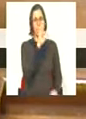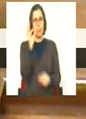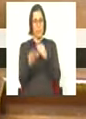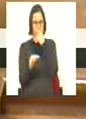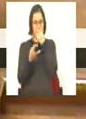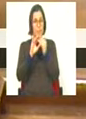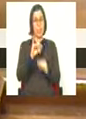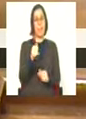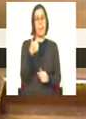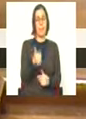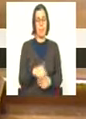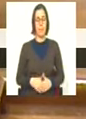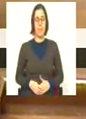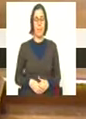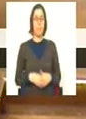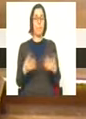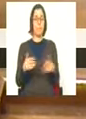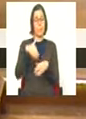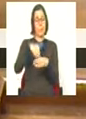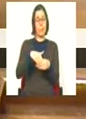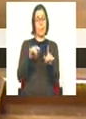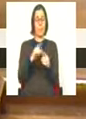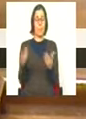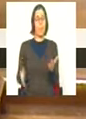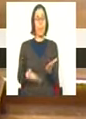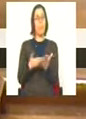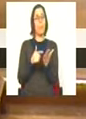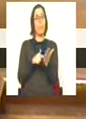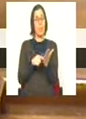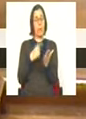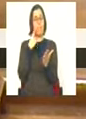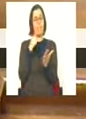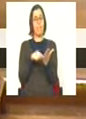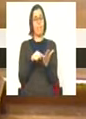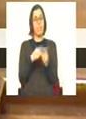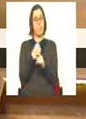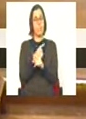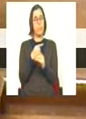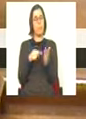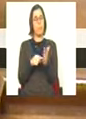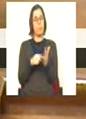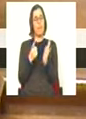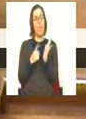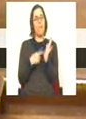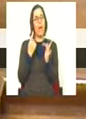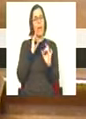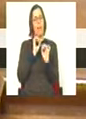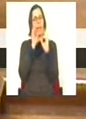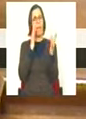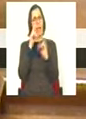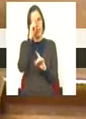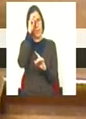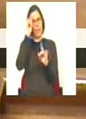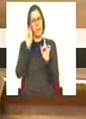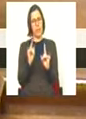35,4% do PIB. O conteúdo destas propostas encerra ainda também a falta de transparência e de